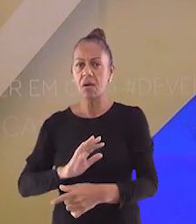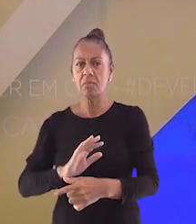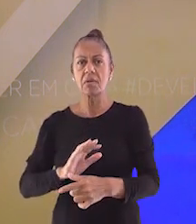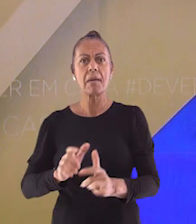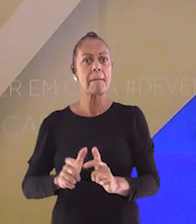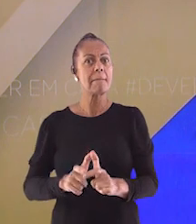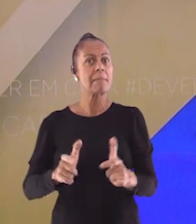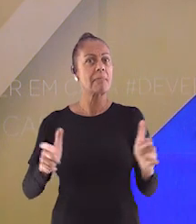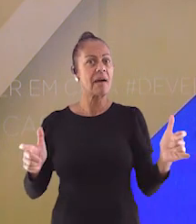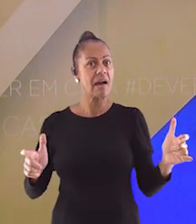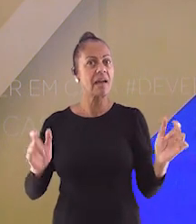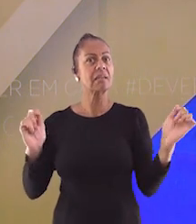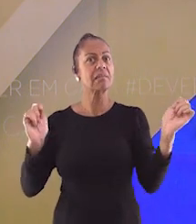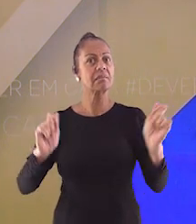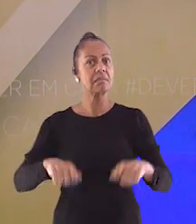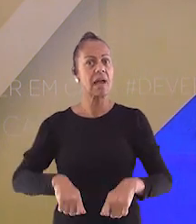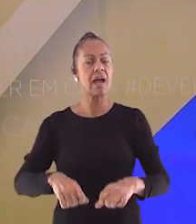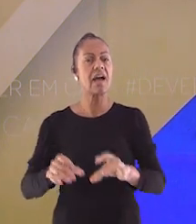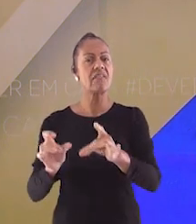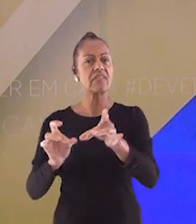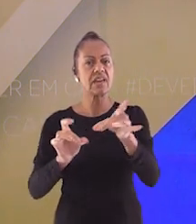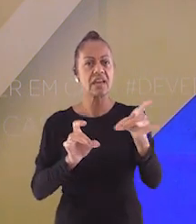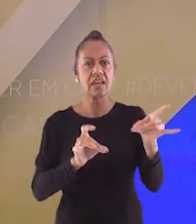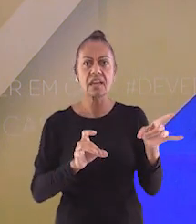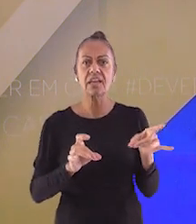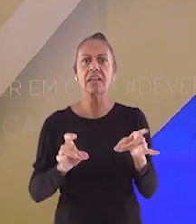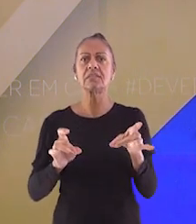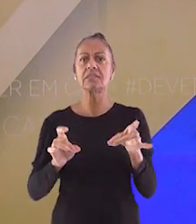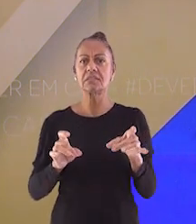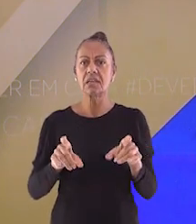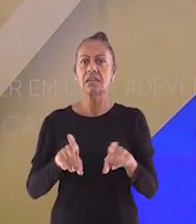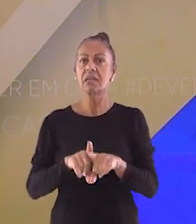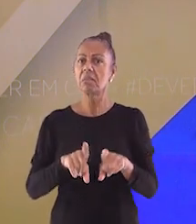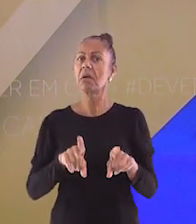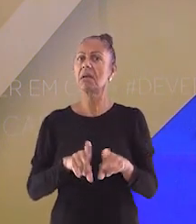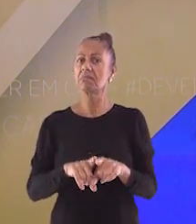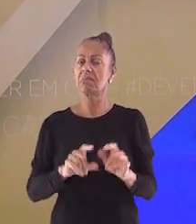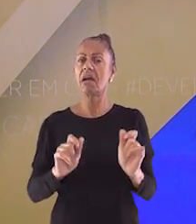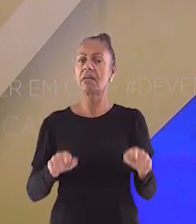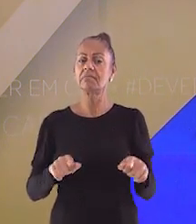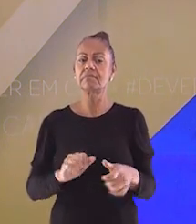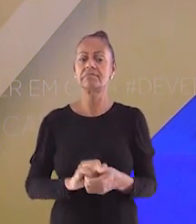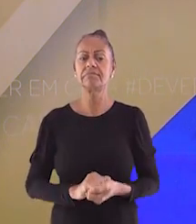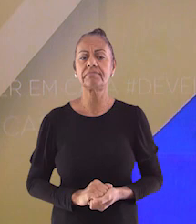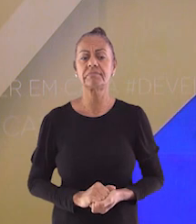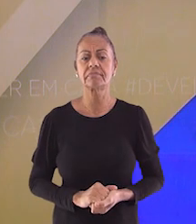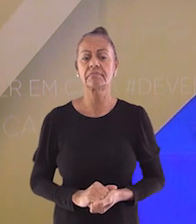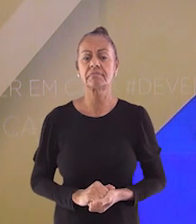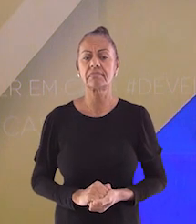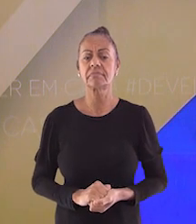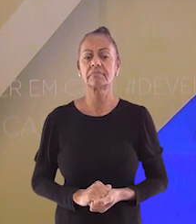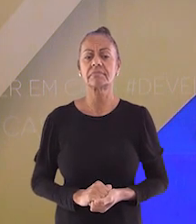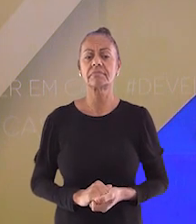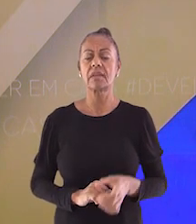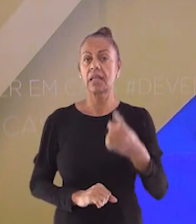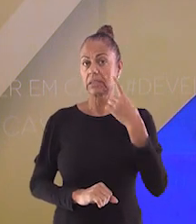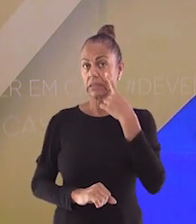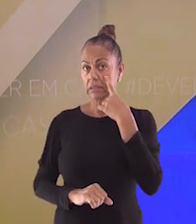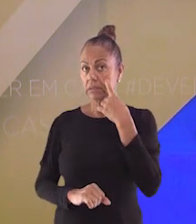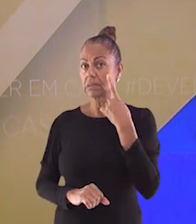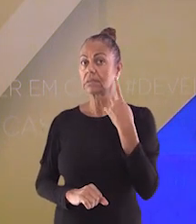seja, rende muito e assim a gente pode até vender, criar um comércio e conseguir comercializar isso.